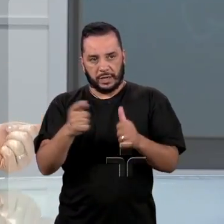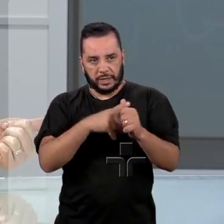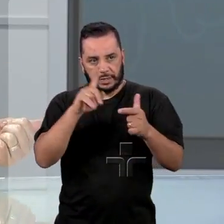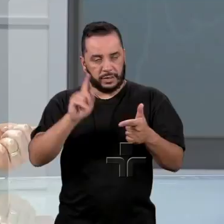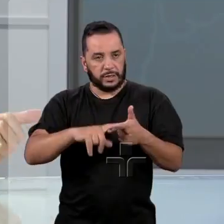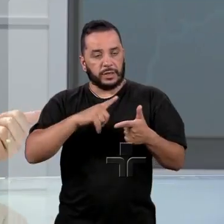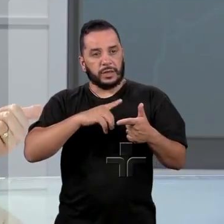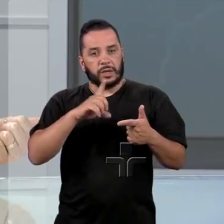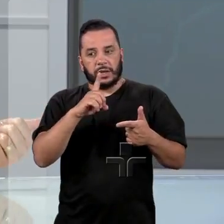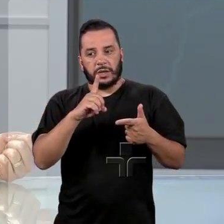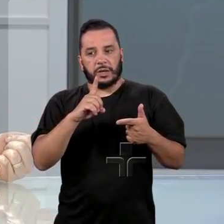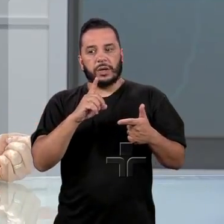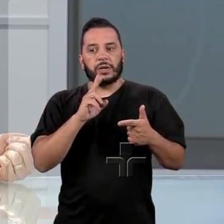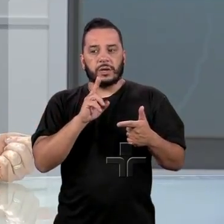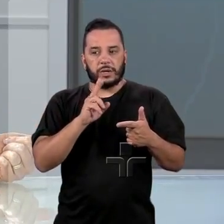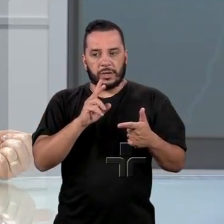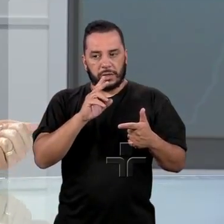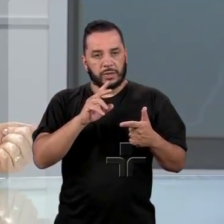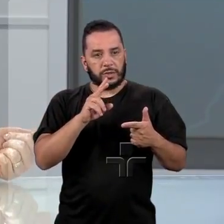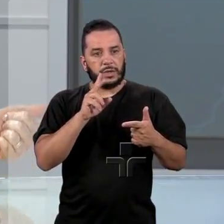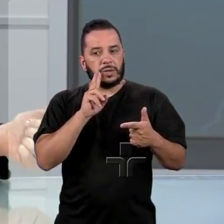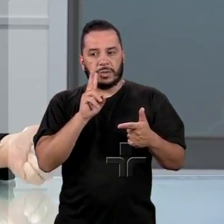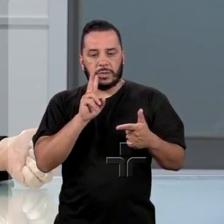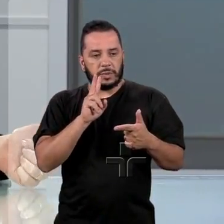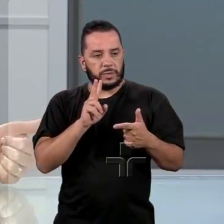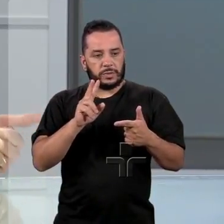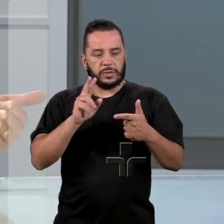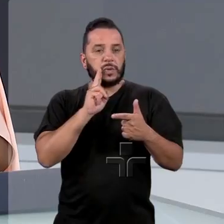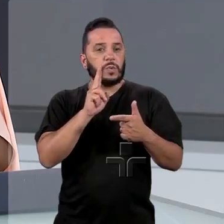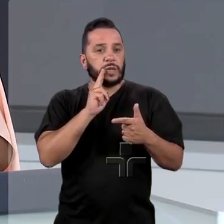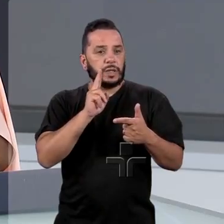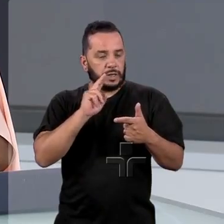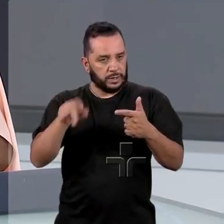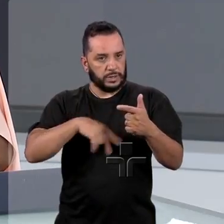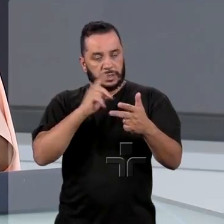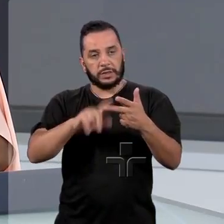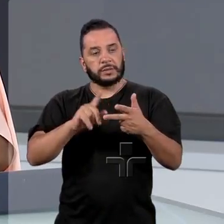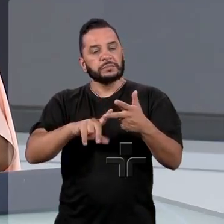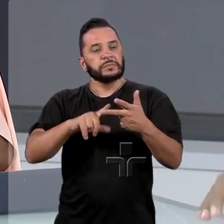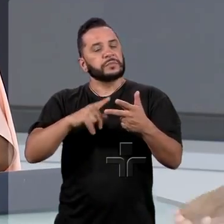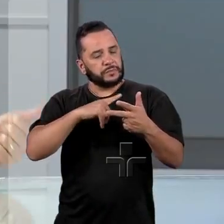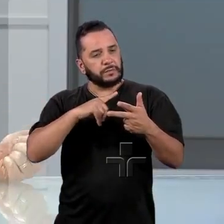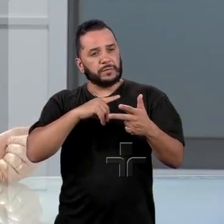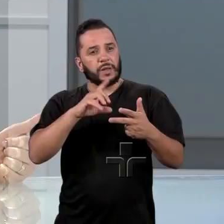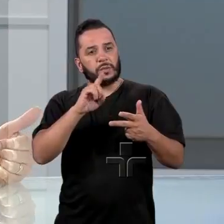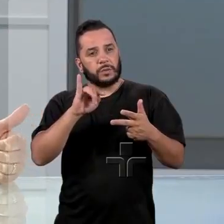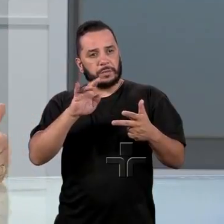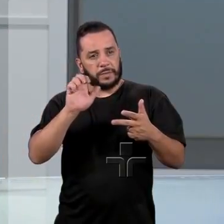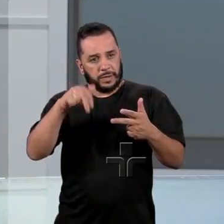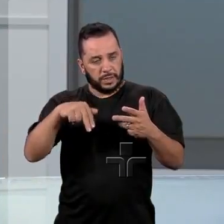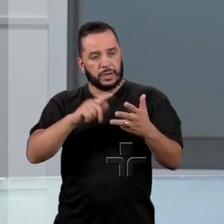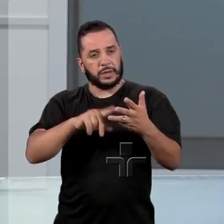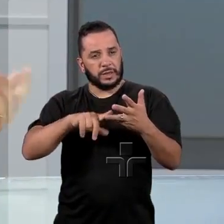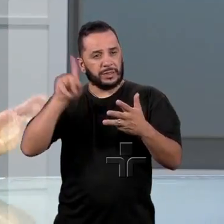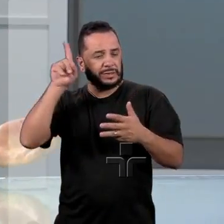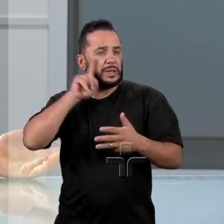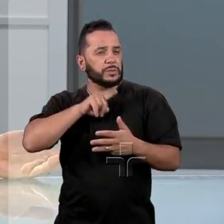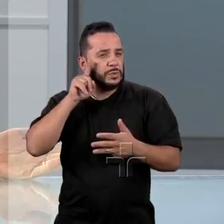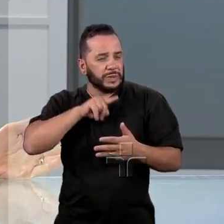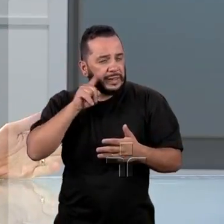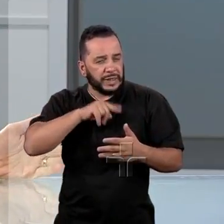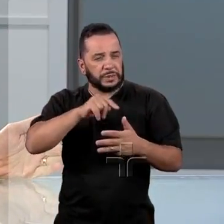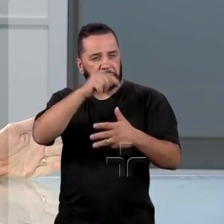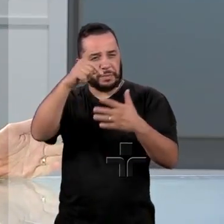toda a votação que Marine Le Pen teve na França, ou o Brexit na Inglaterra, ou Trump nos Estados Unidos,